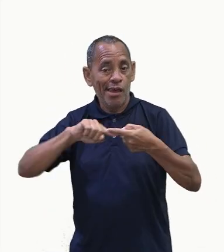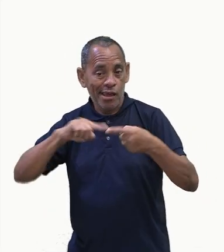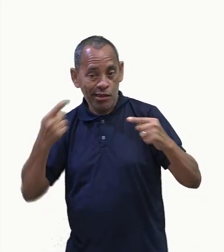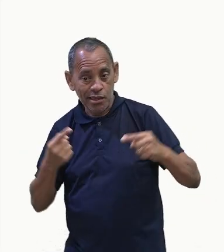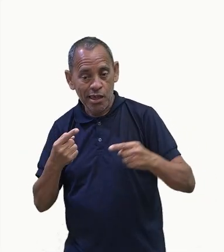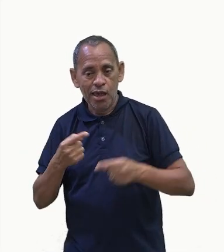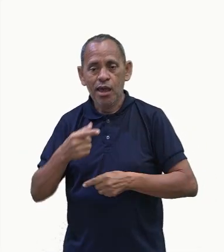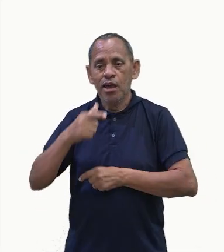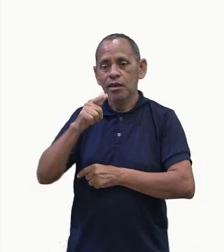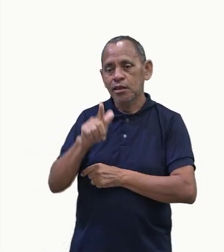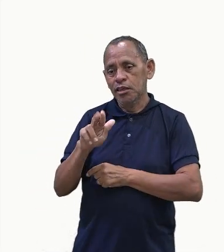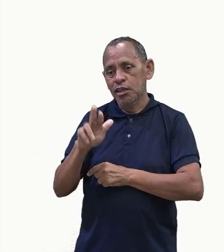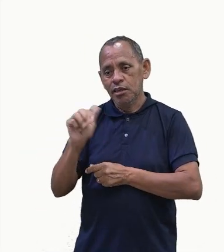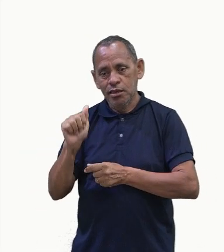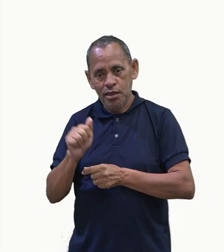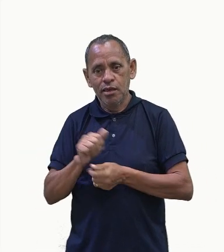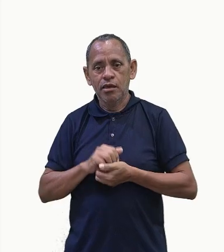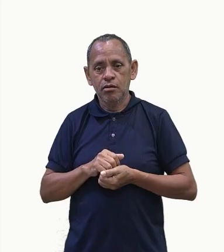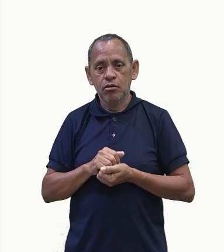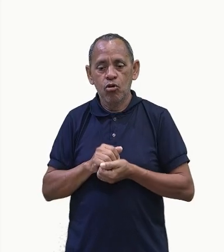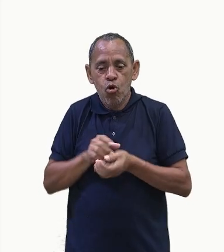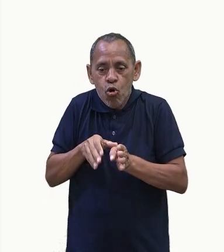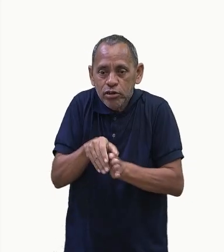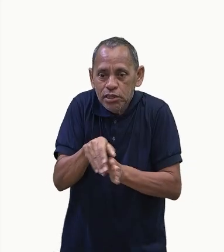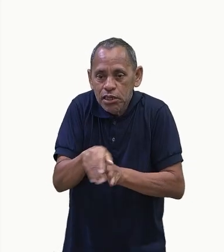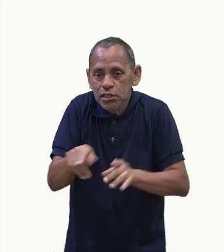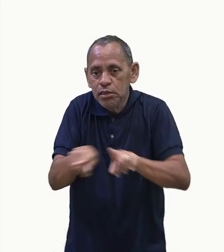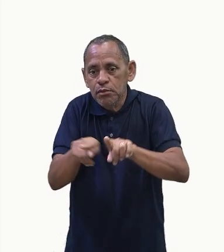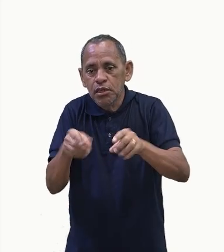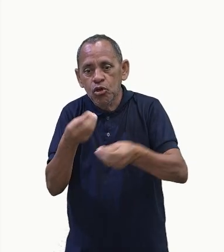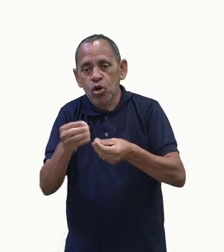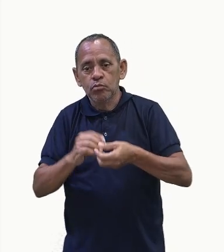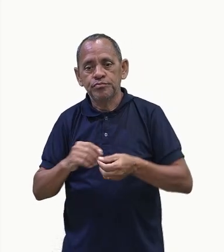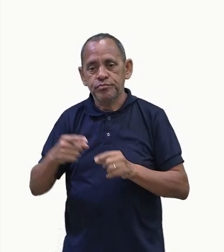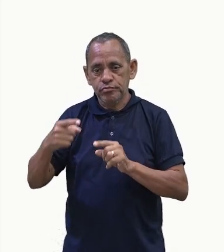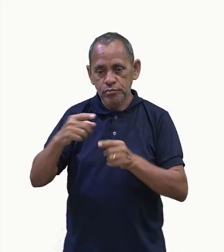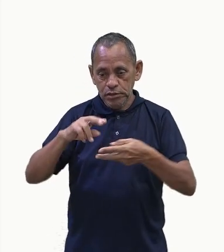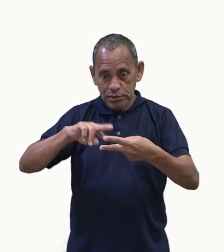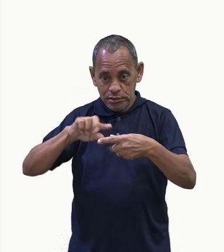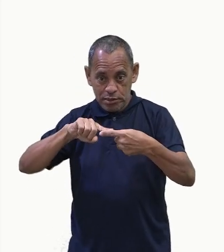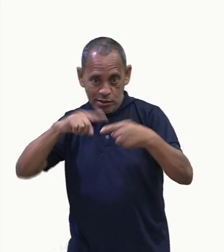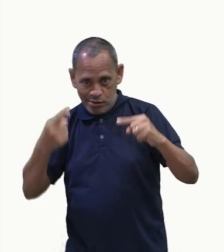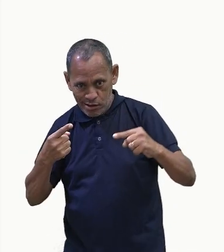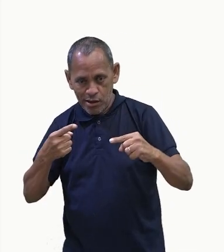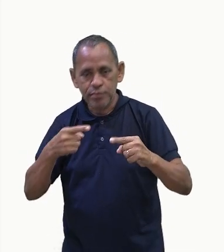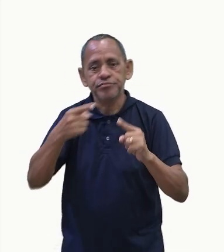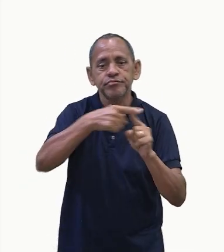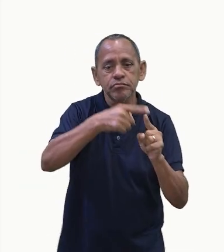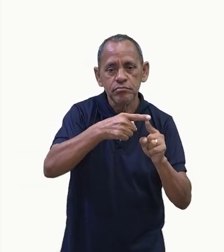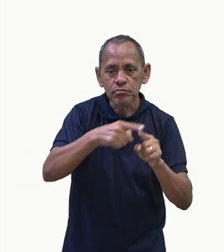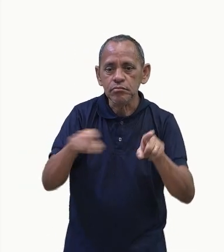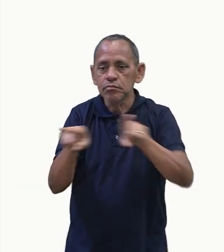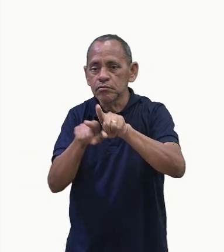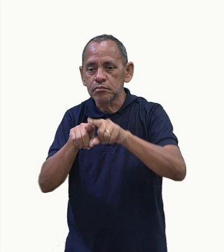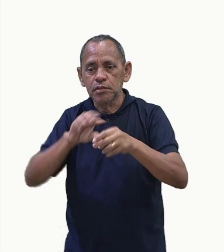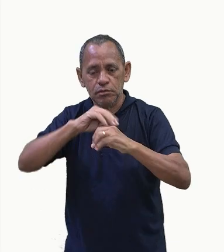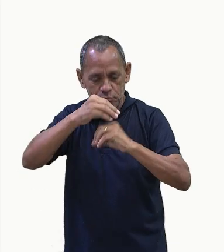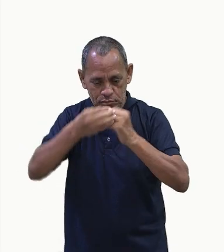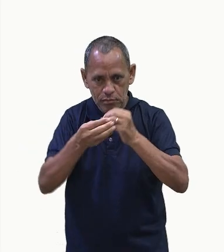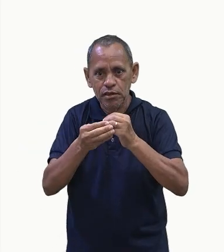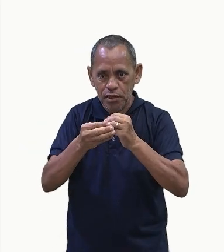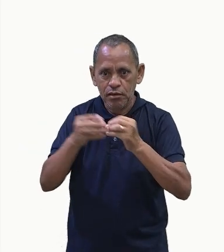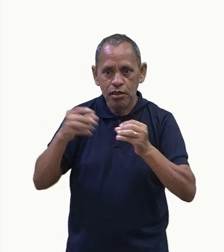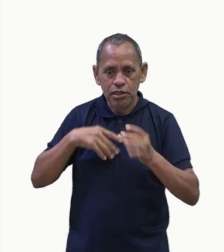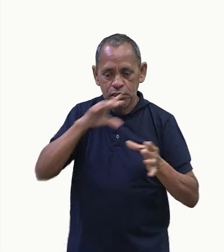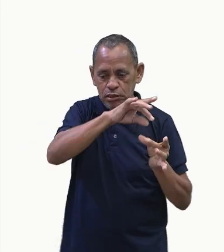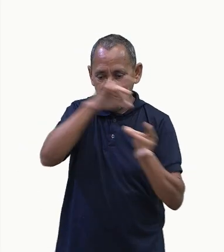vocês lembram que o RNA também, né, é um tipo de molécula que carrega a informação, certo?